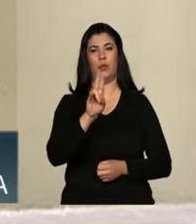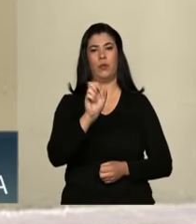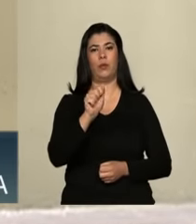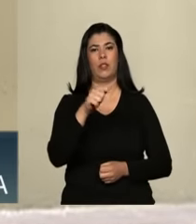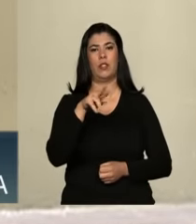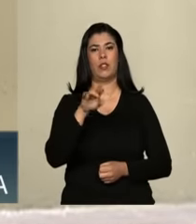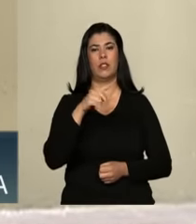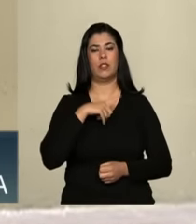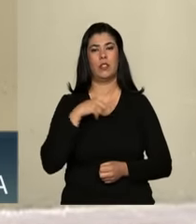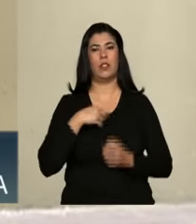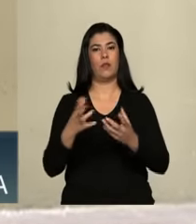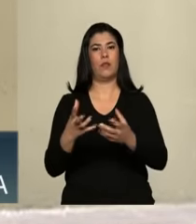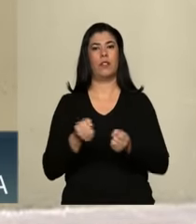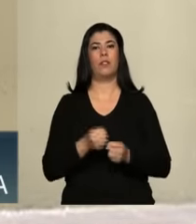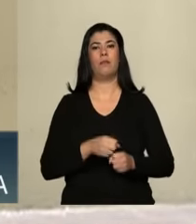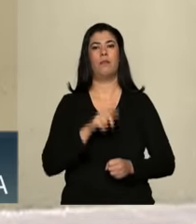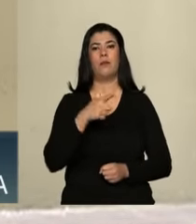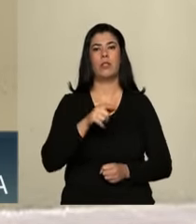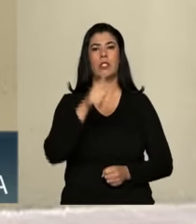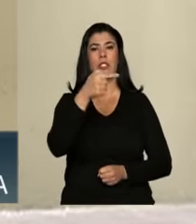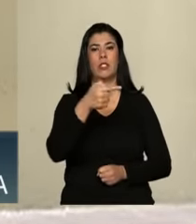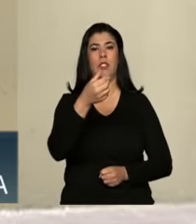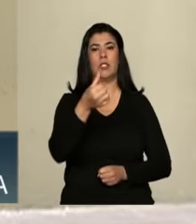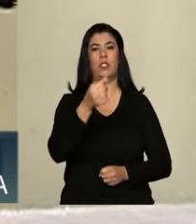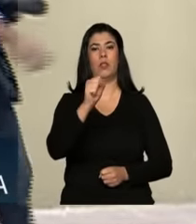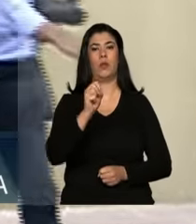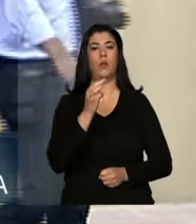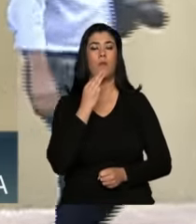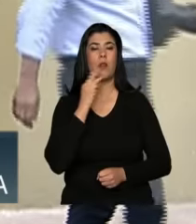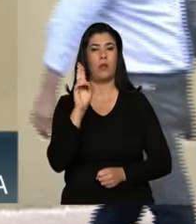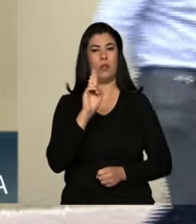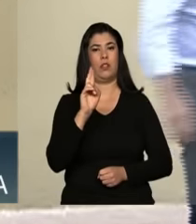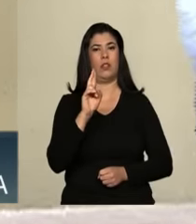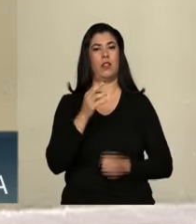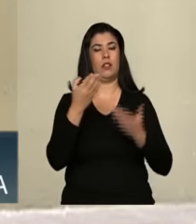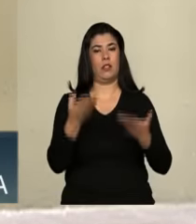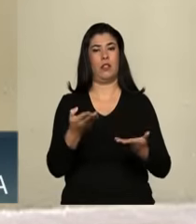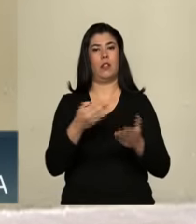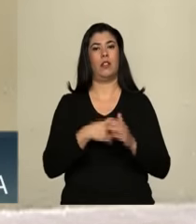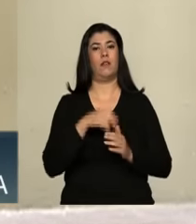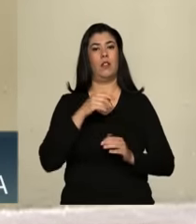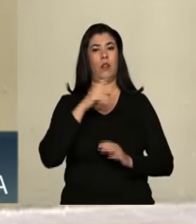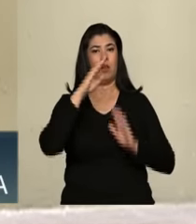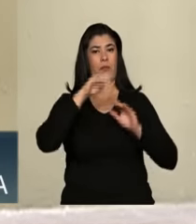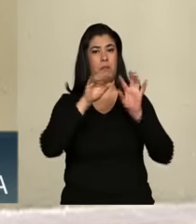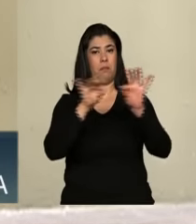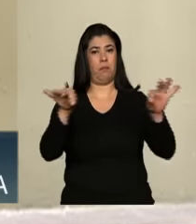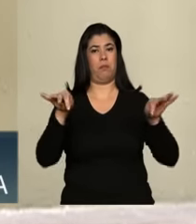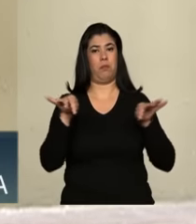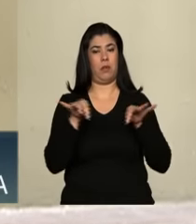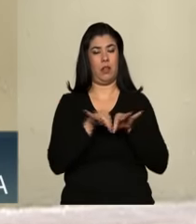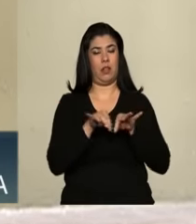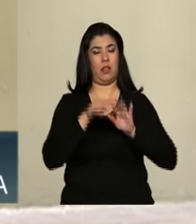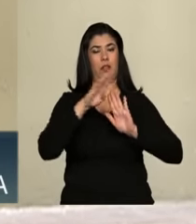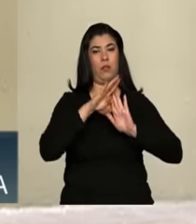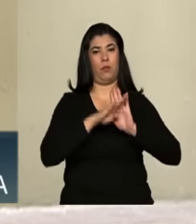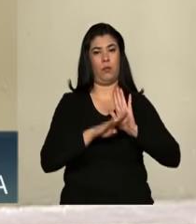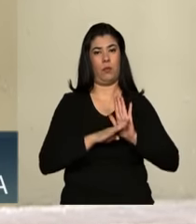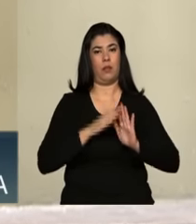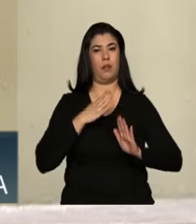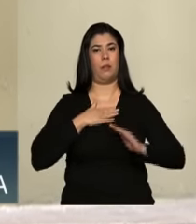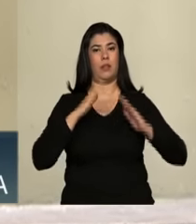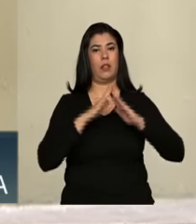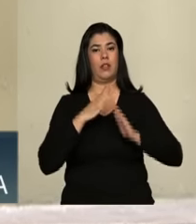quase 768 milhões de reais. Na modalidade urbana do Minha Casa Minha Vida, existem